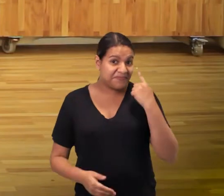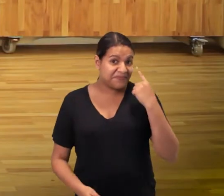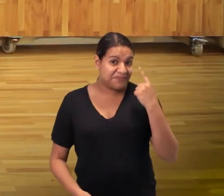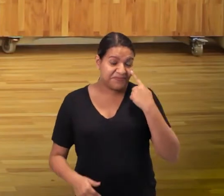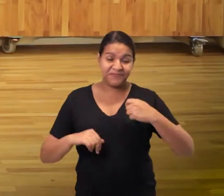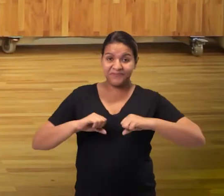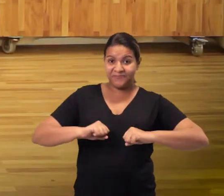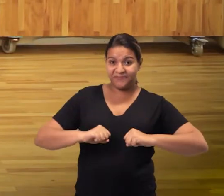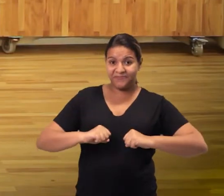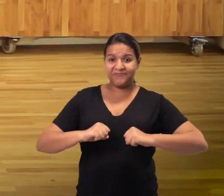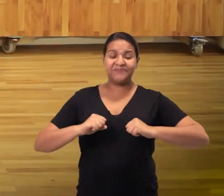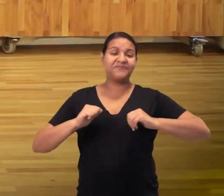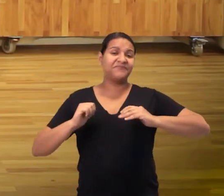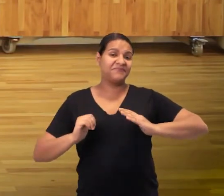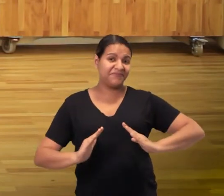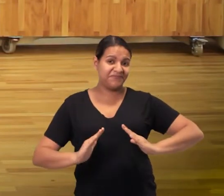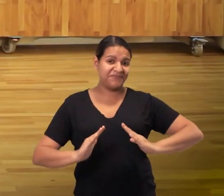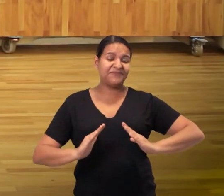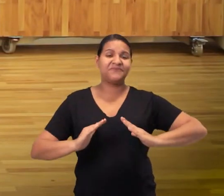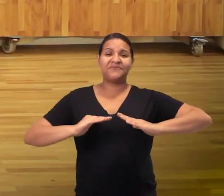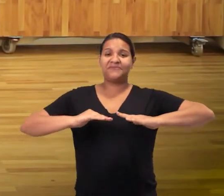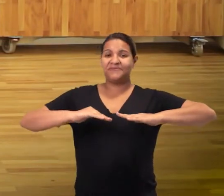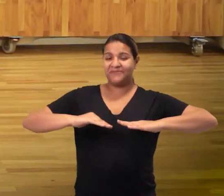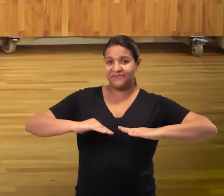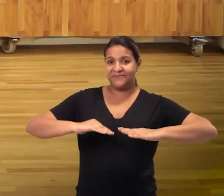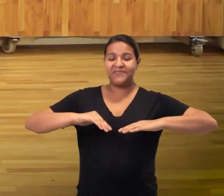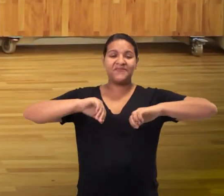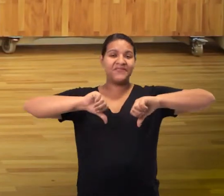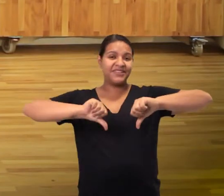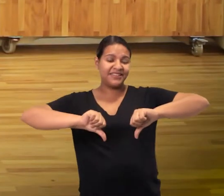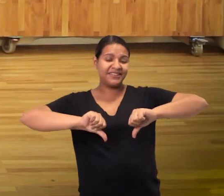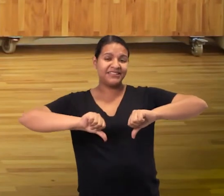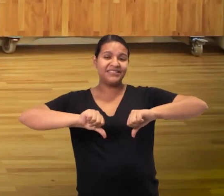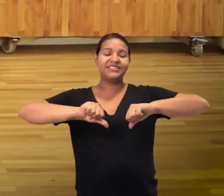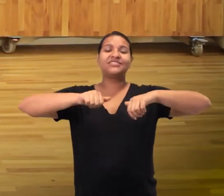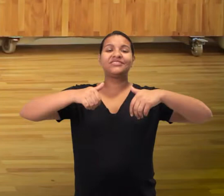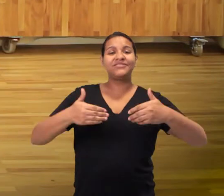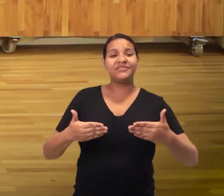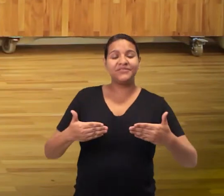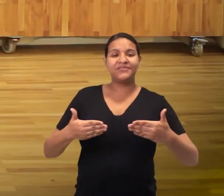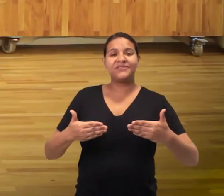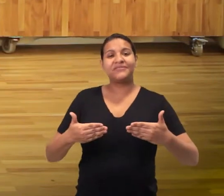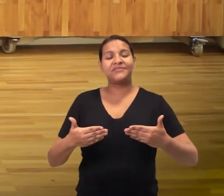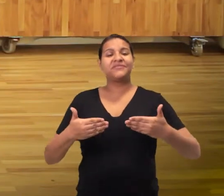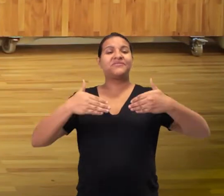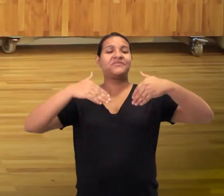Dó, Ré, Mi, Fá,